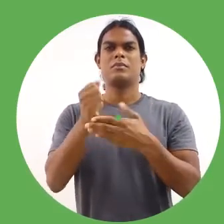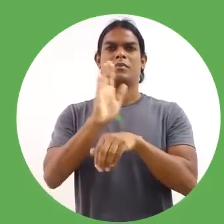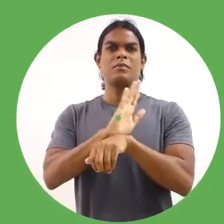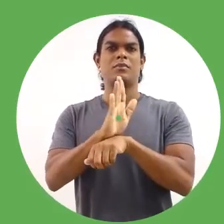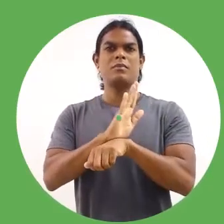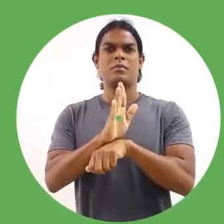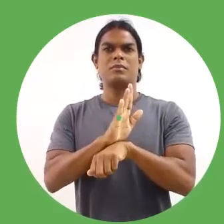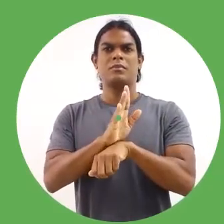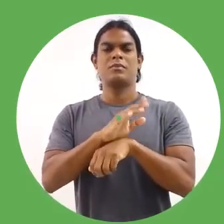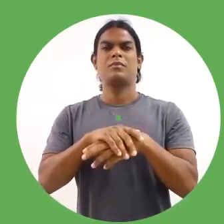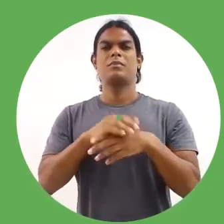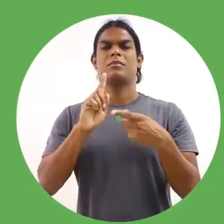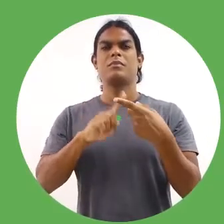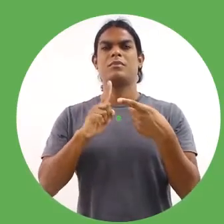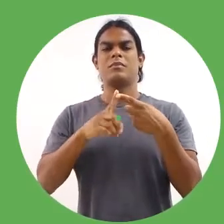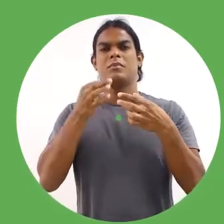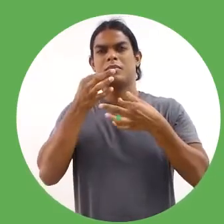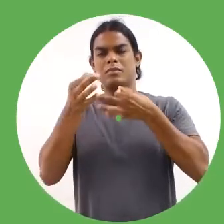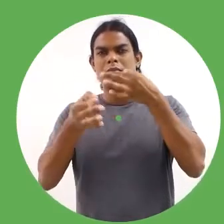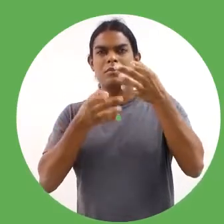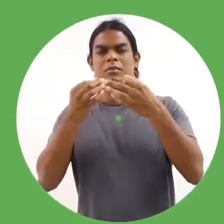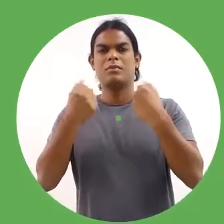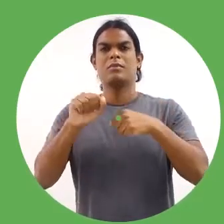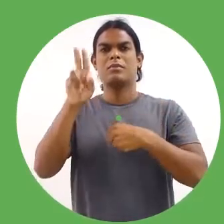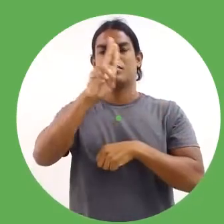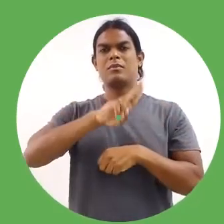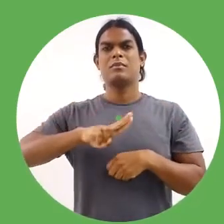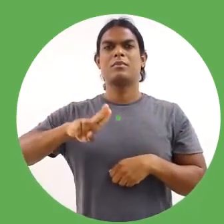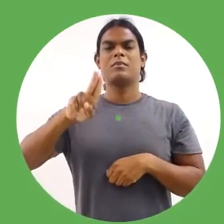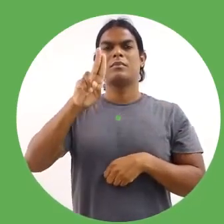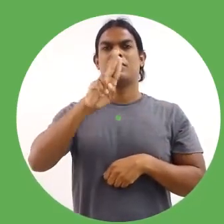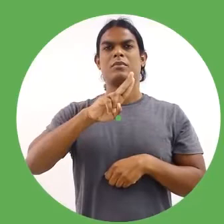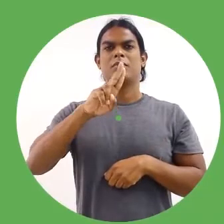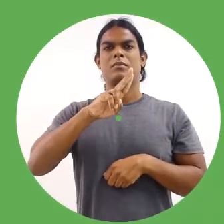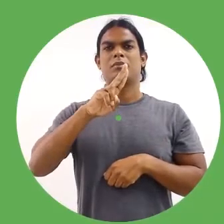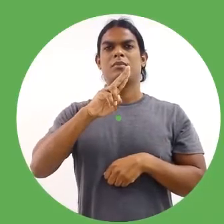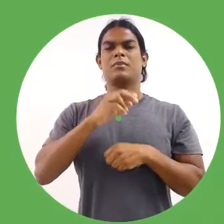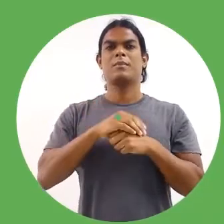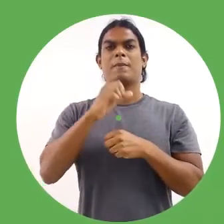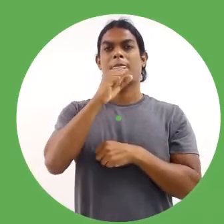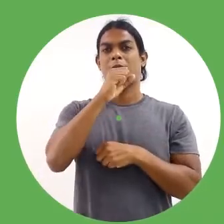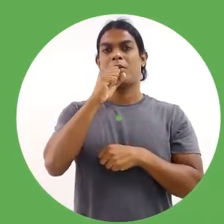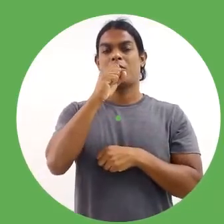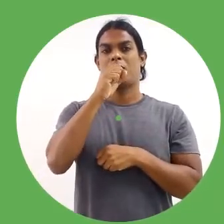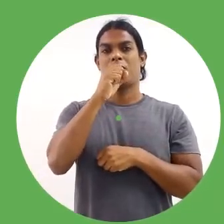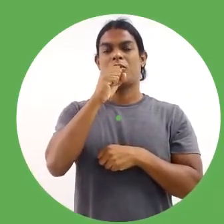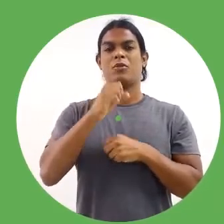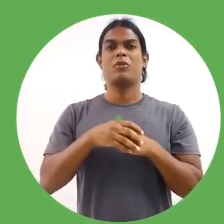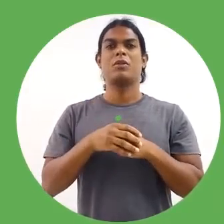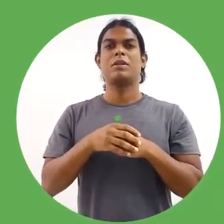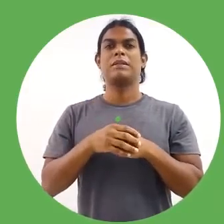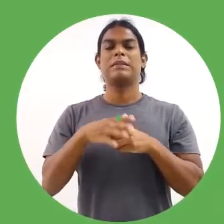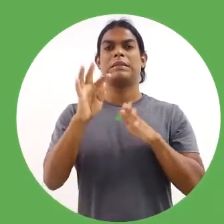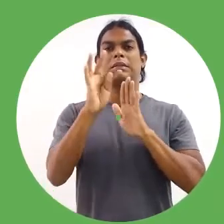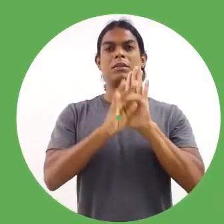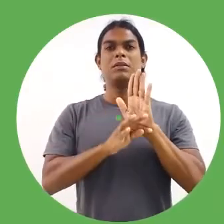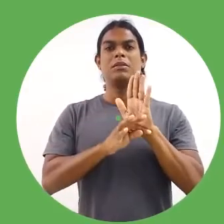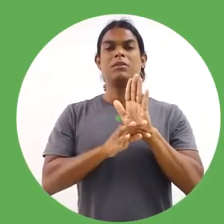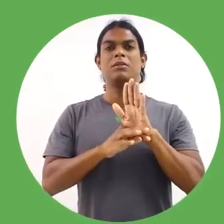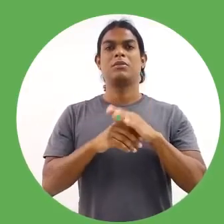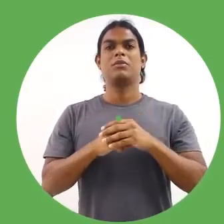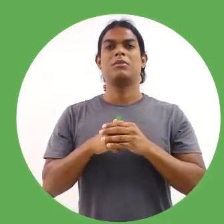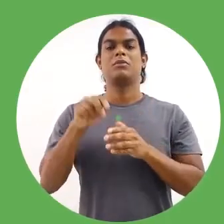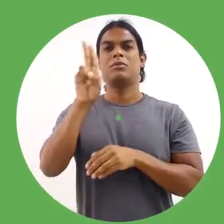com comentários em voz. Pode-se usar microfone ou telefone, texto, arquivo de áudio ou vídeo